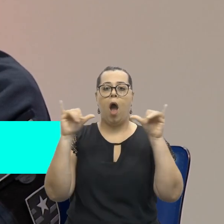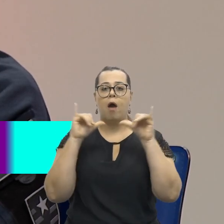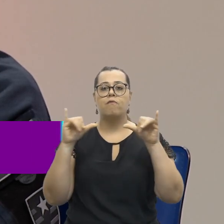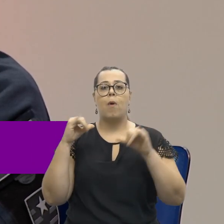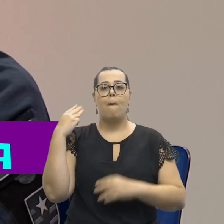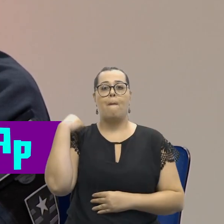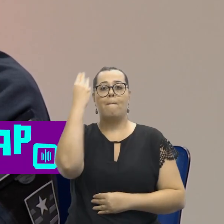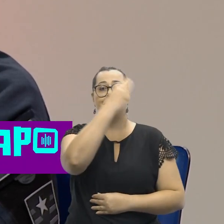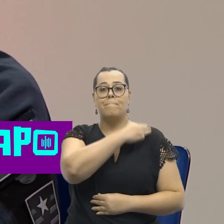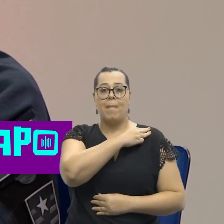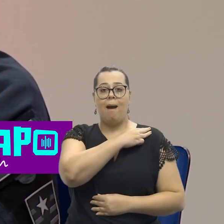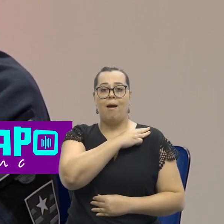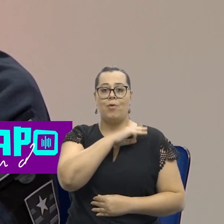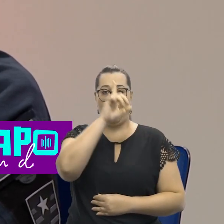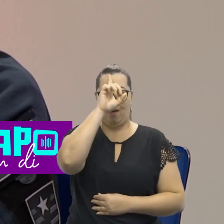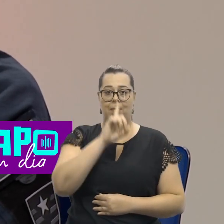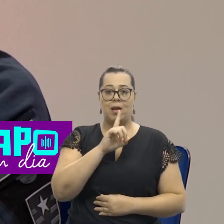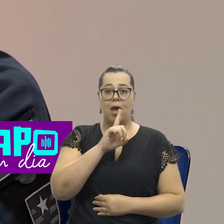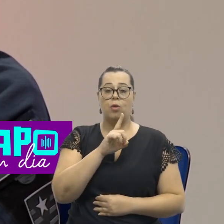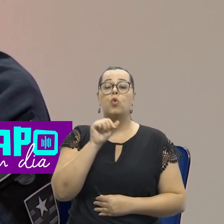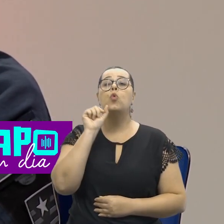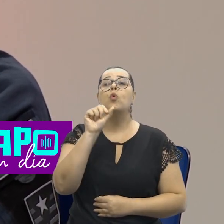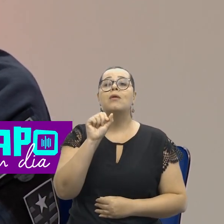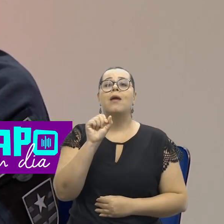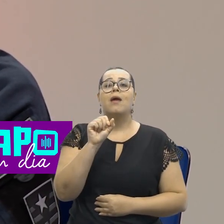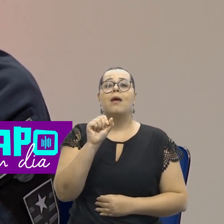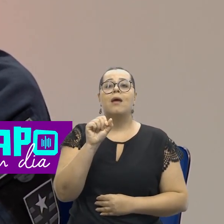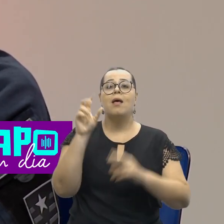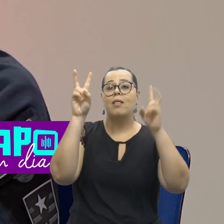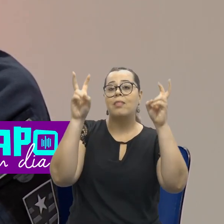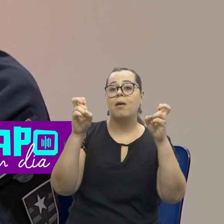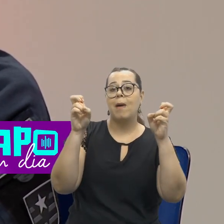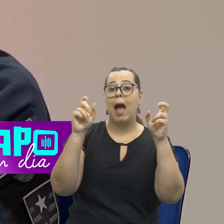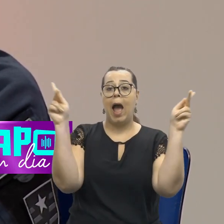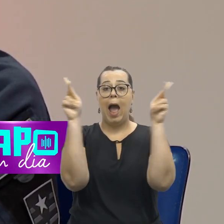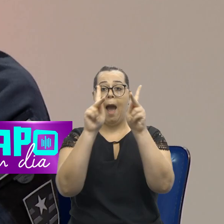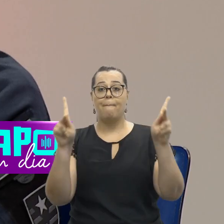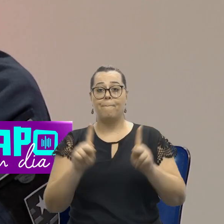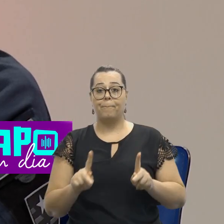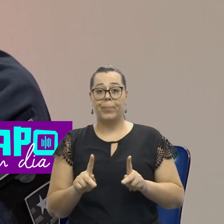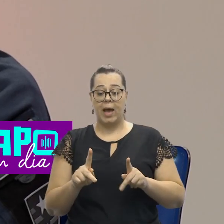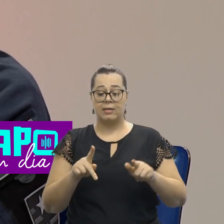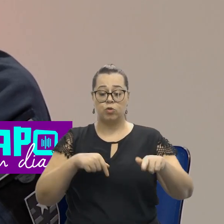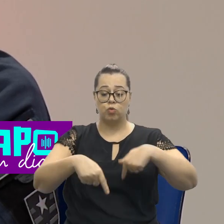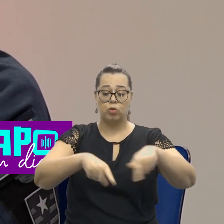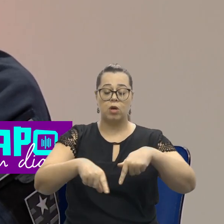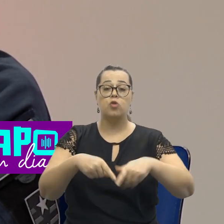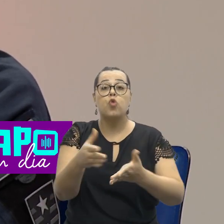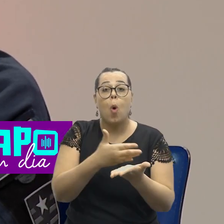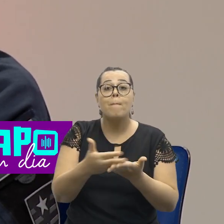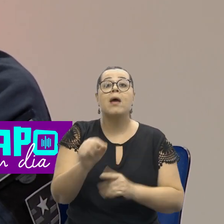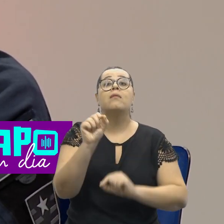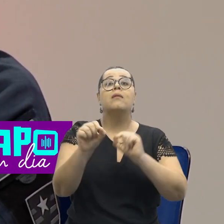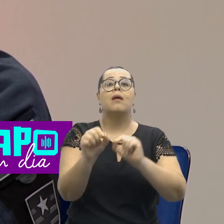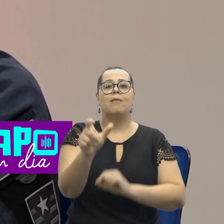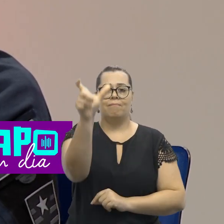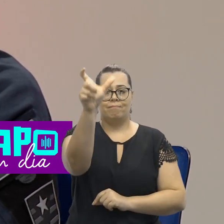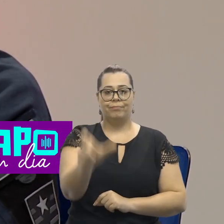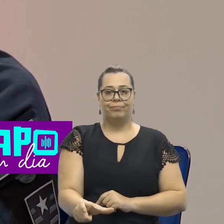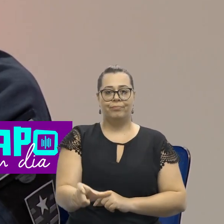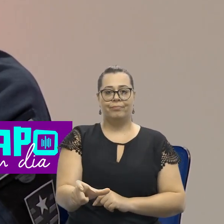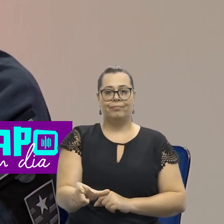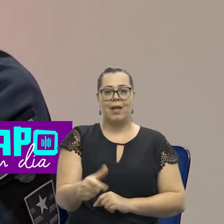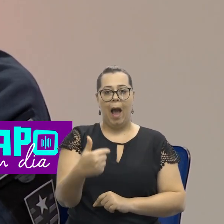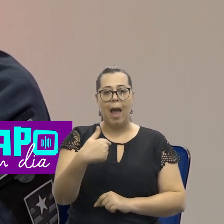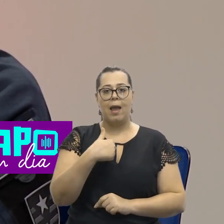Amarelo, ele diz que a paz no trânsito começa por você, no caso o condutor. E ela é muito oportuna, porque a gente